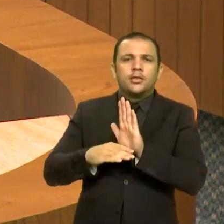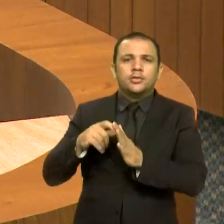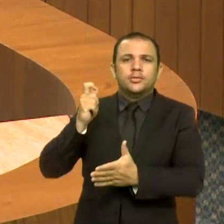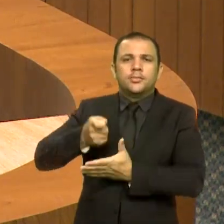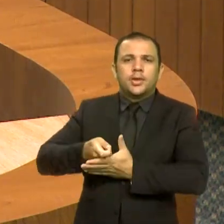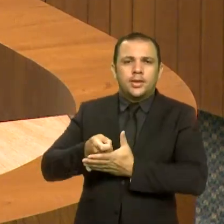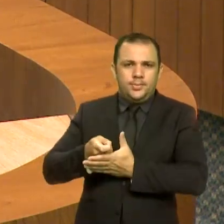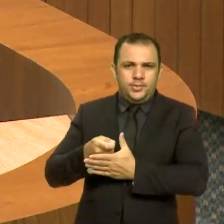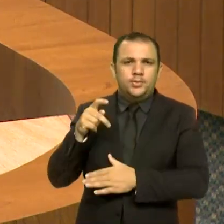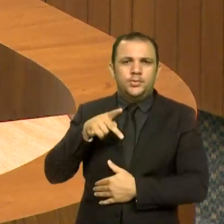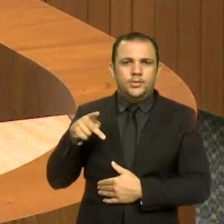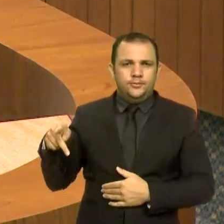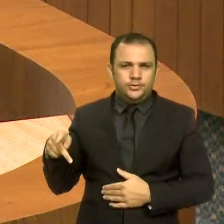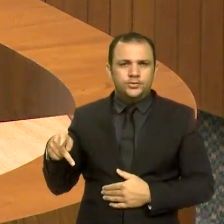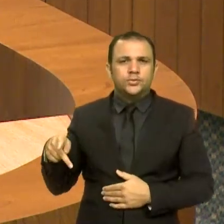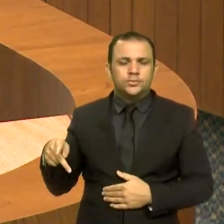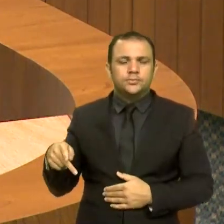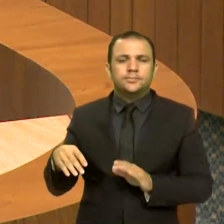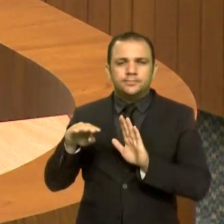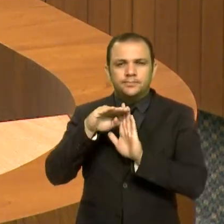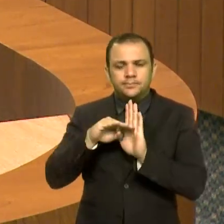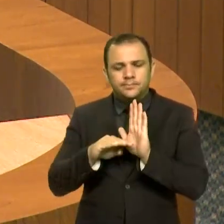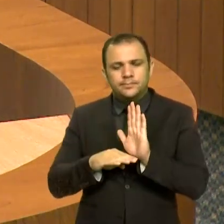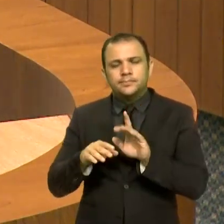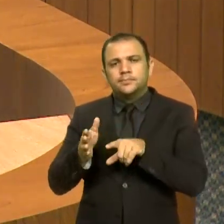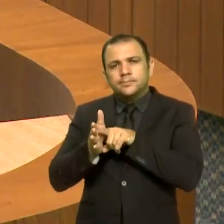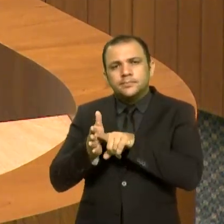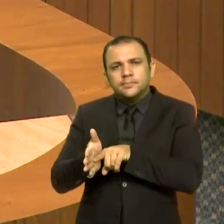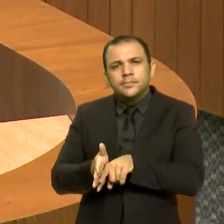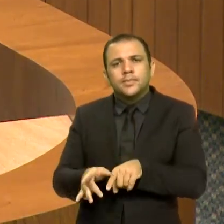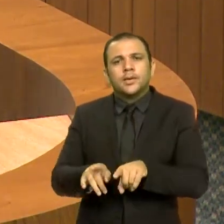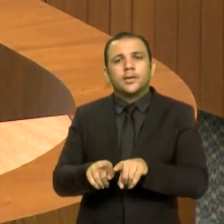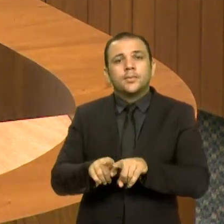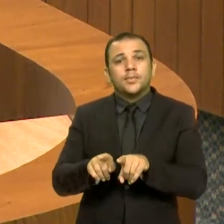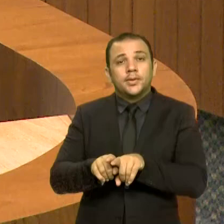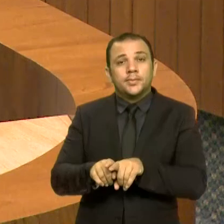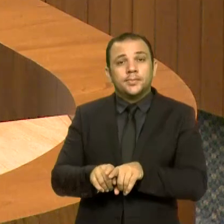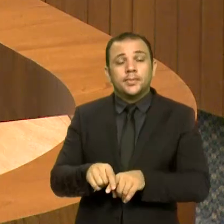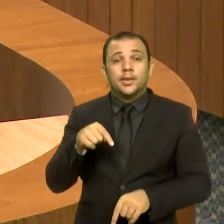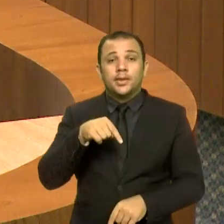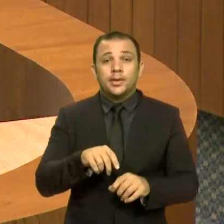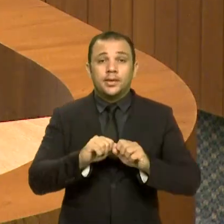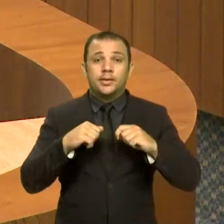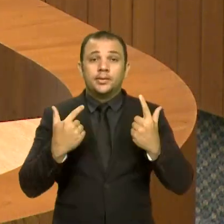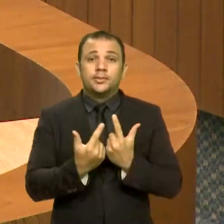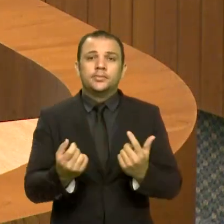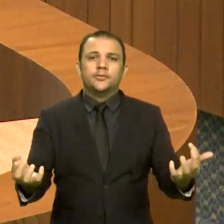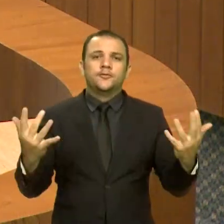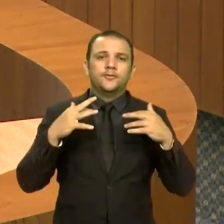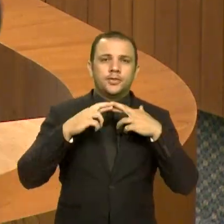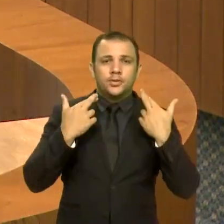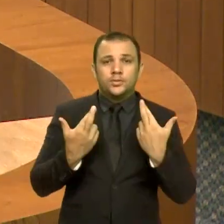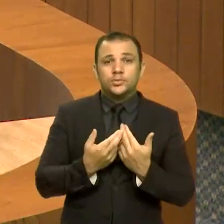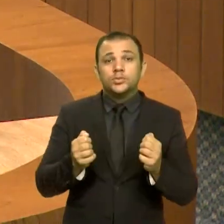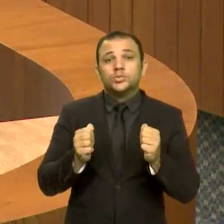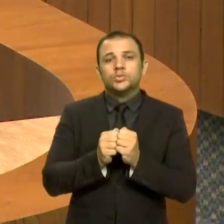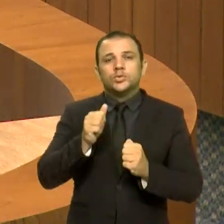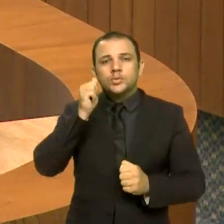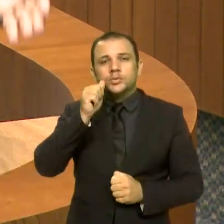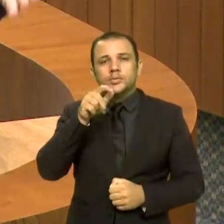da folha de pagamento dos professores. Nos reunimos e recebemos na Assembleia Legislativa, capitaneada pelo presidente